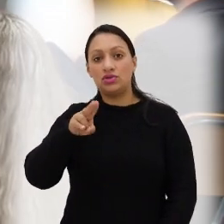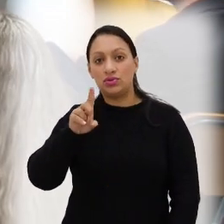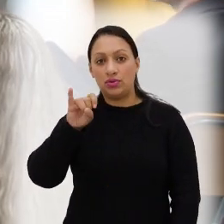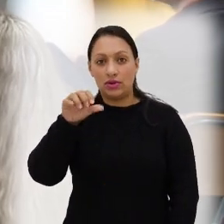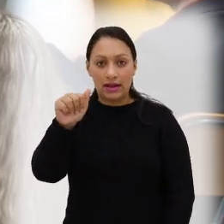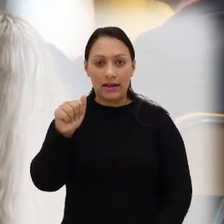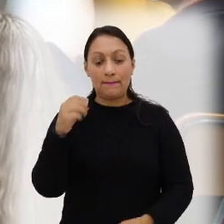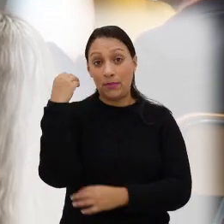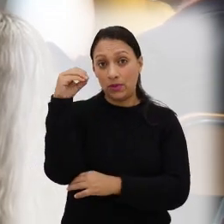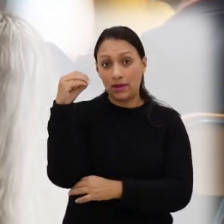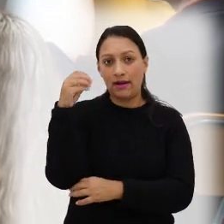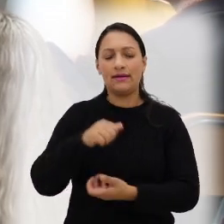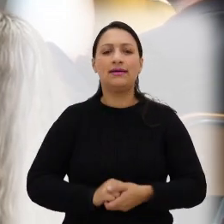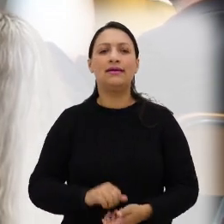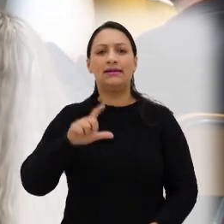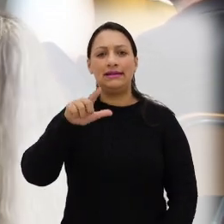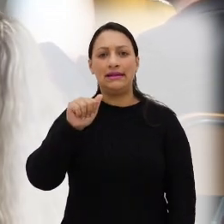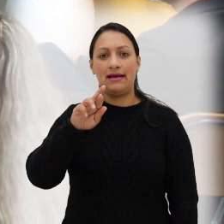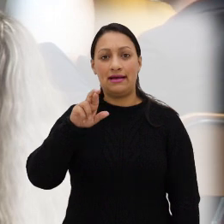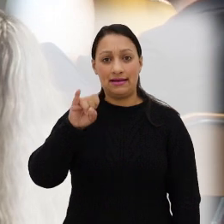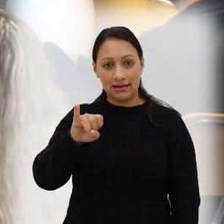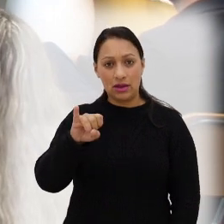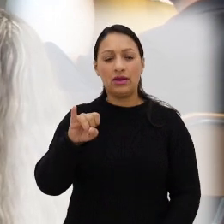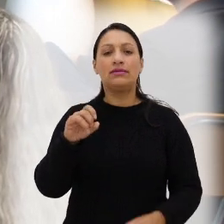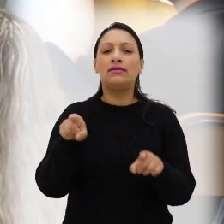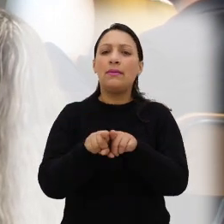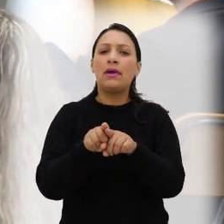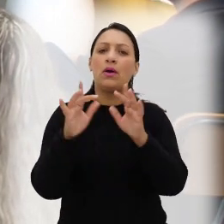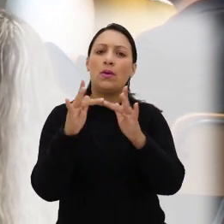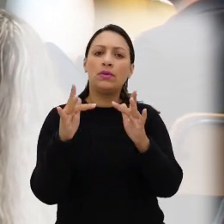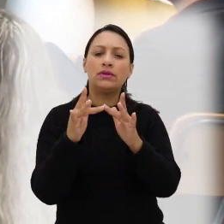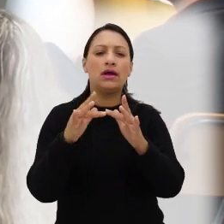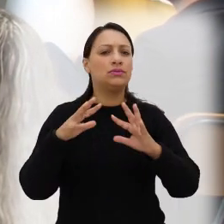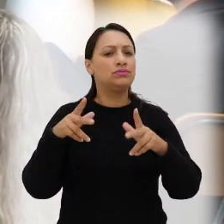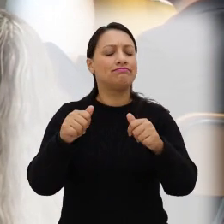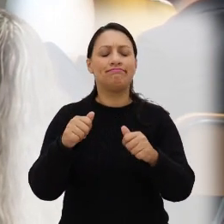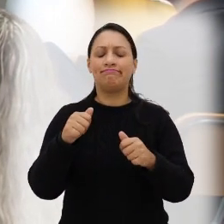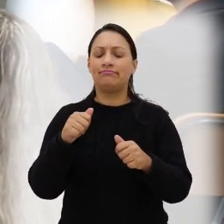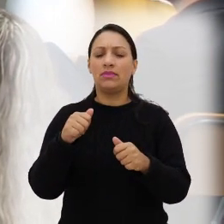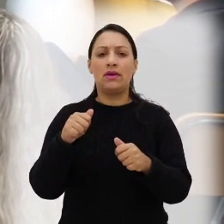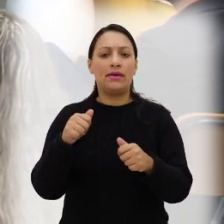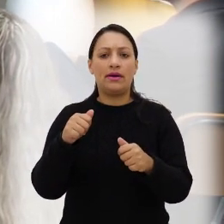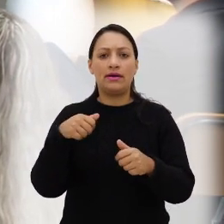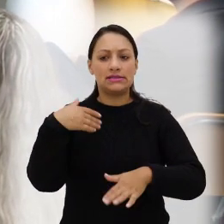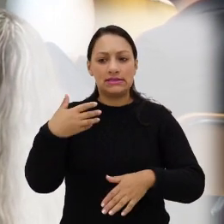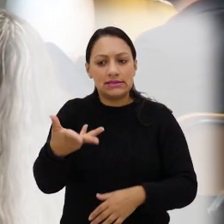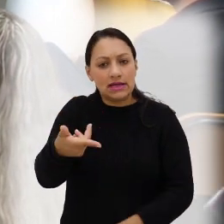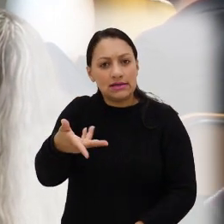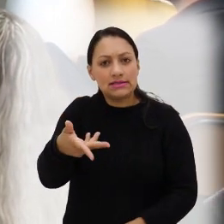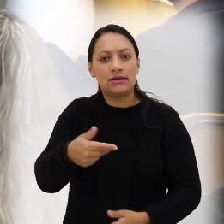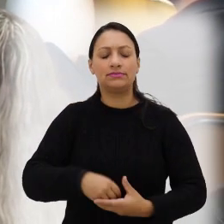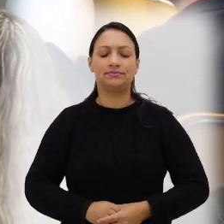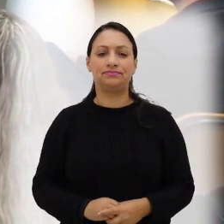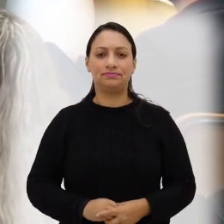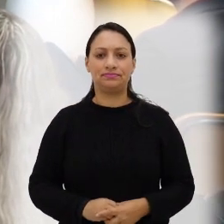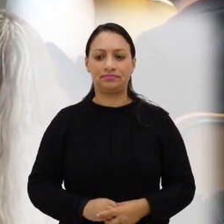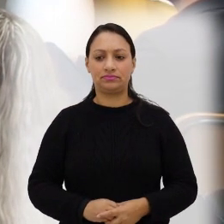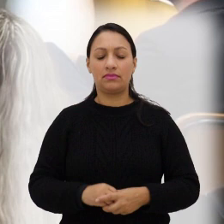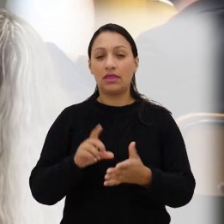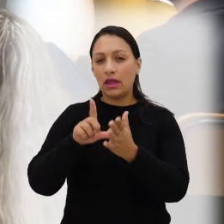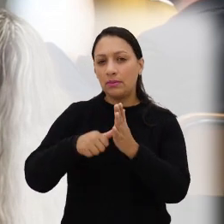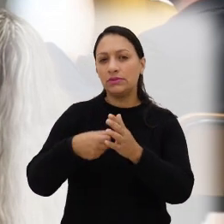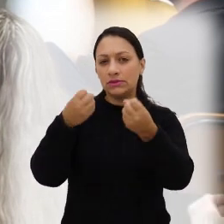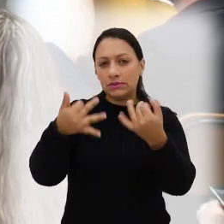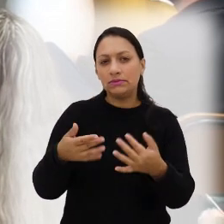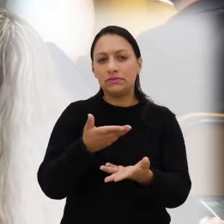que está ali, vai ser o ponto de contato para toda a operação da aceleração. Vou passar um pouquinho ali depois para vocês como a gente vai tocar